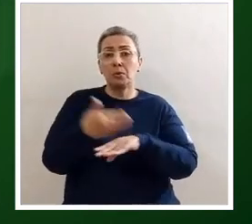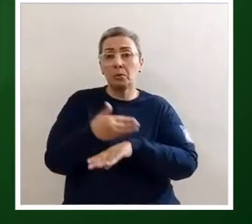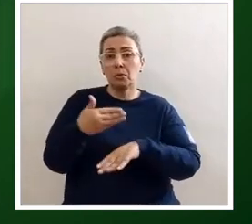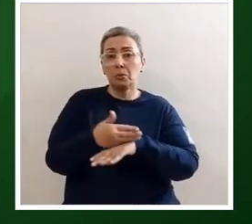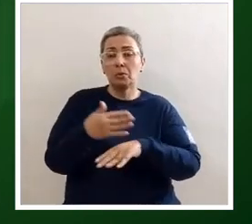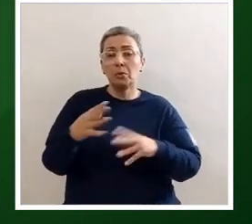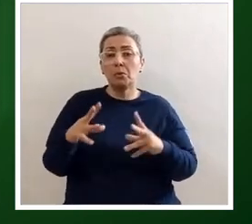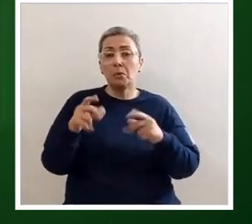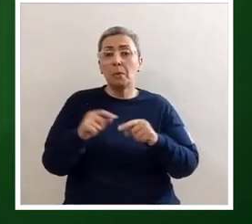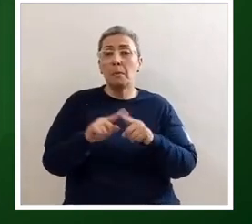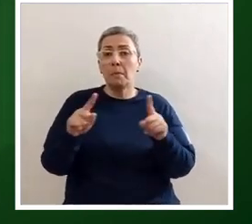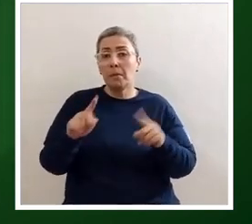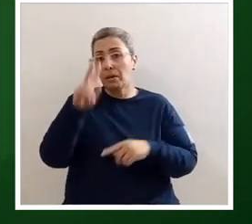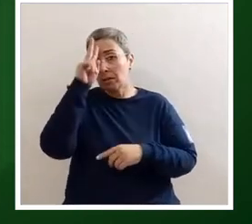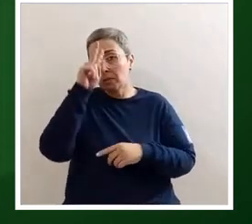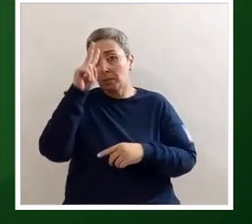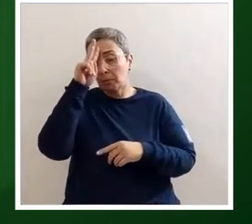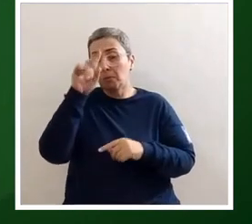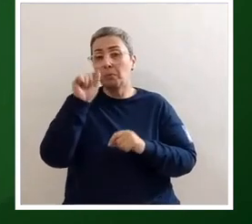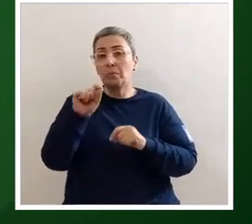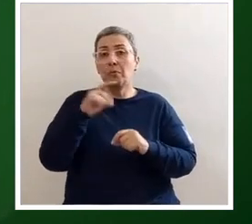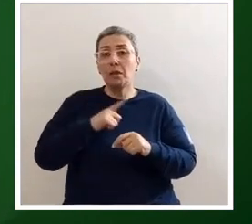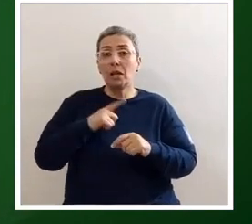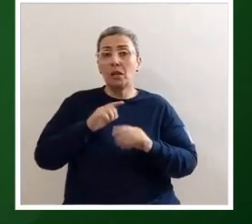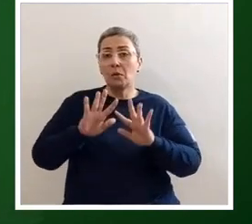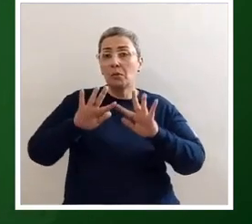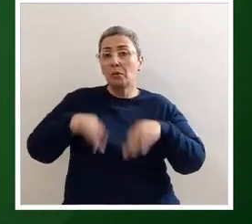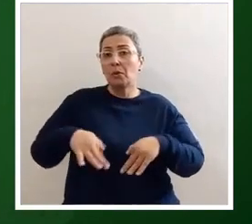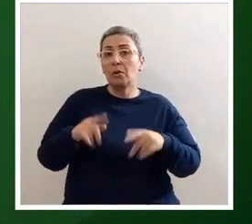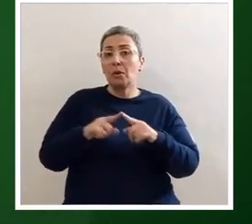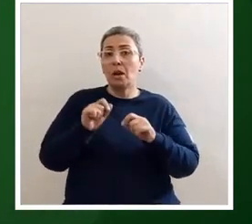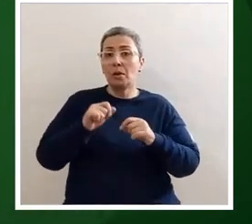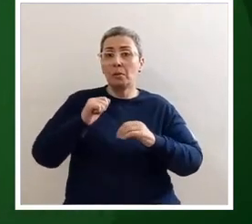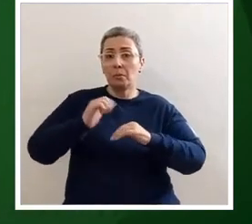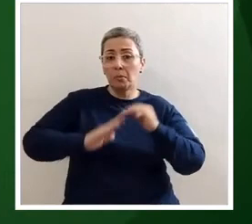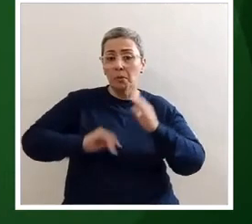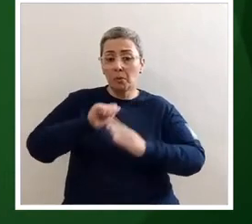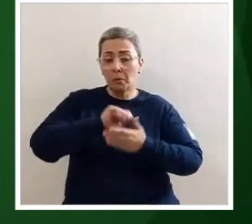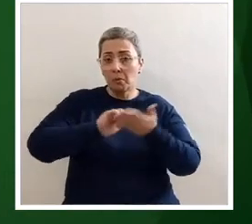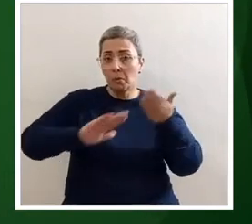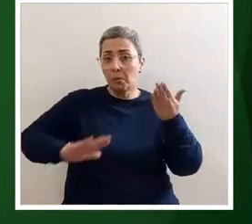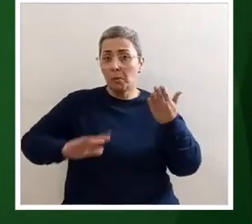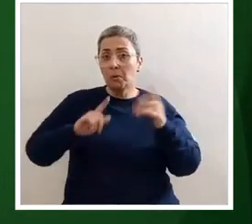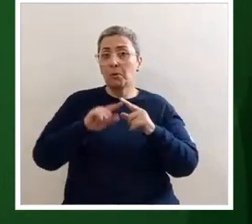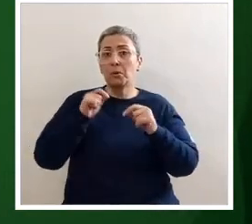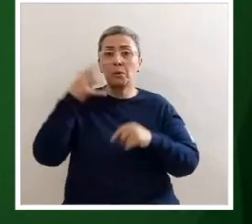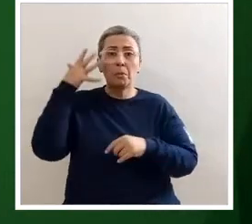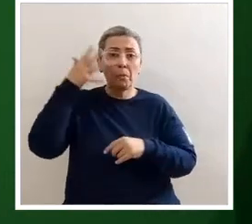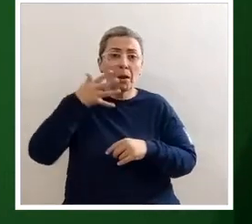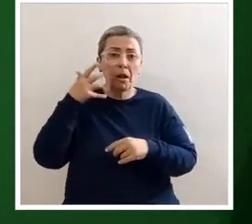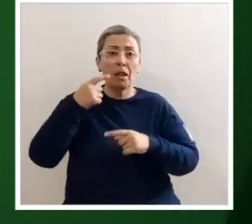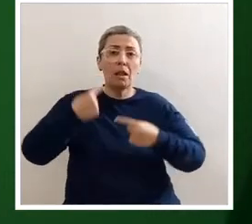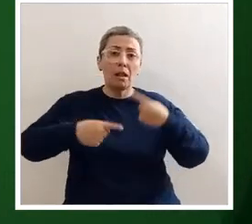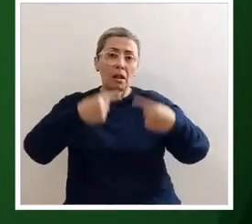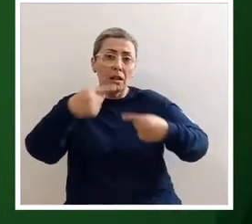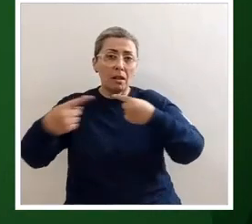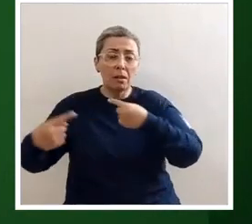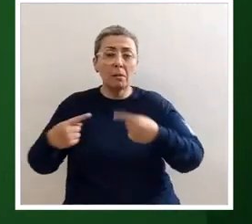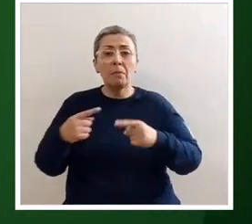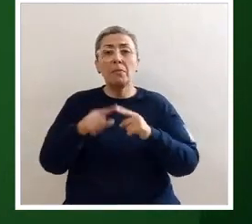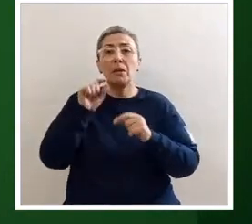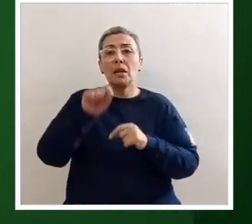participação de todos mas Lembrando que nós estamos encerrando Essas atividades né com palestras e debates